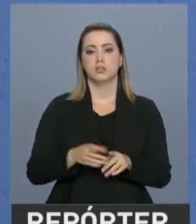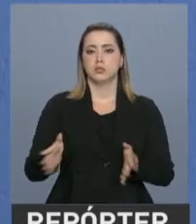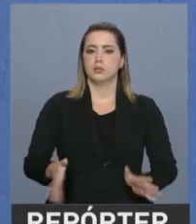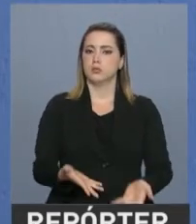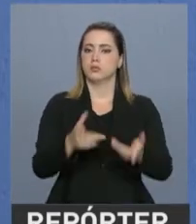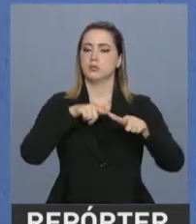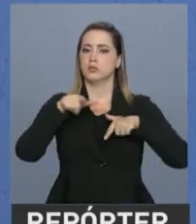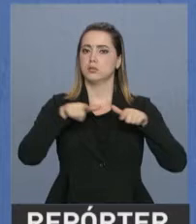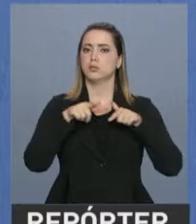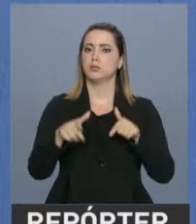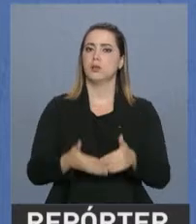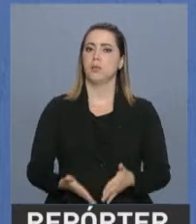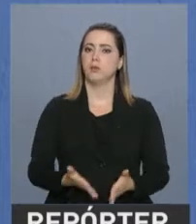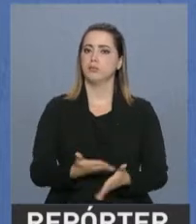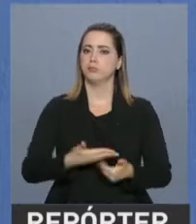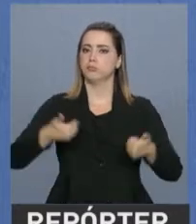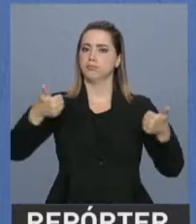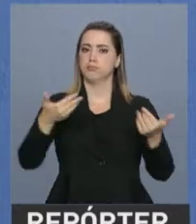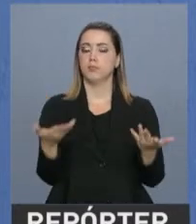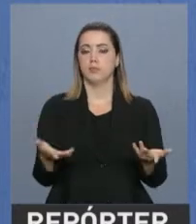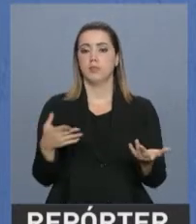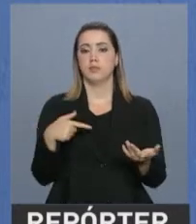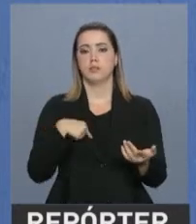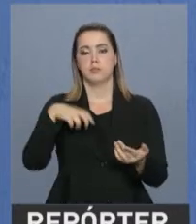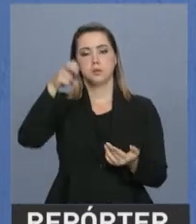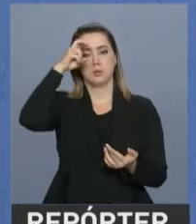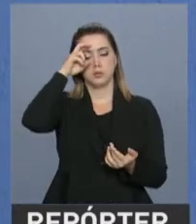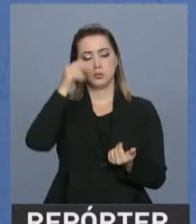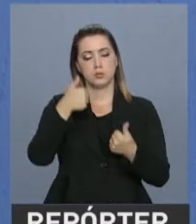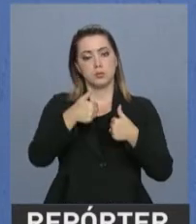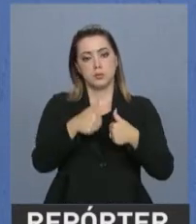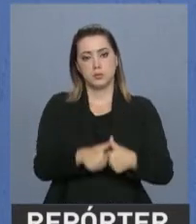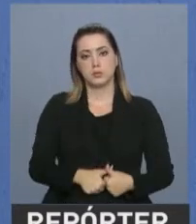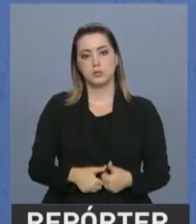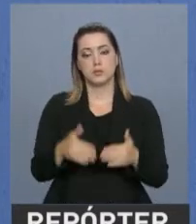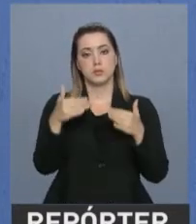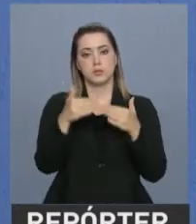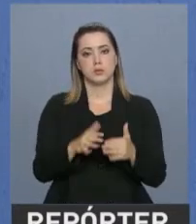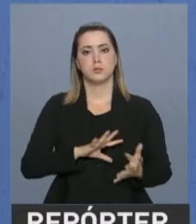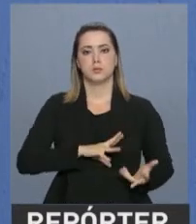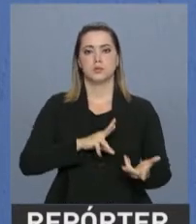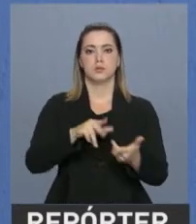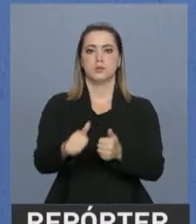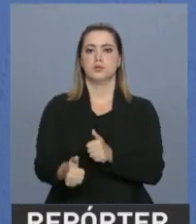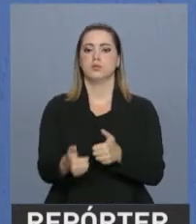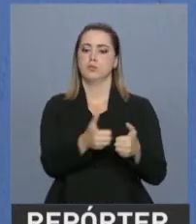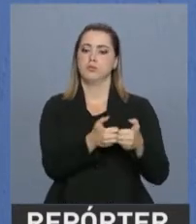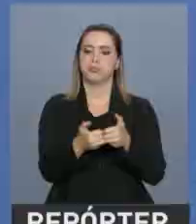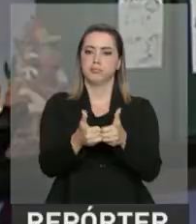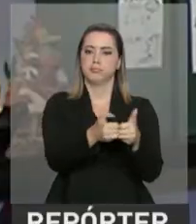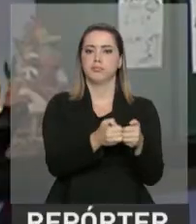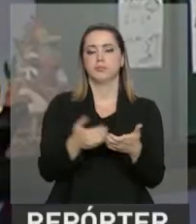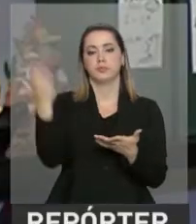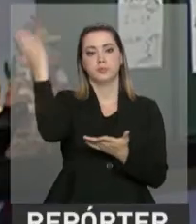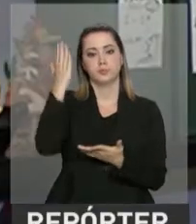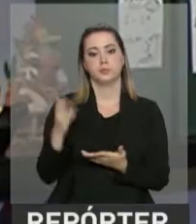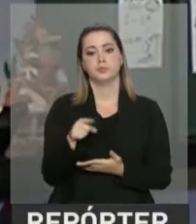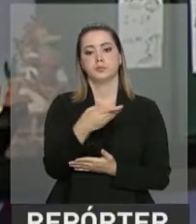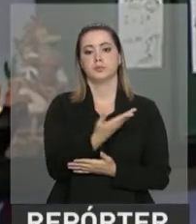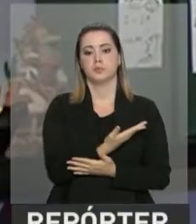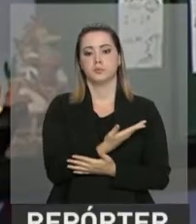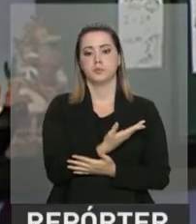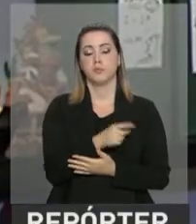mas sobretudo que elementos da nossa cultura possa estar presente no mundo dos jogos eletrônicos brasileiros para alê